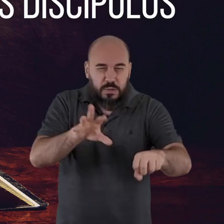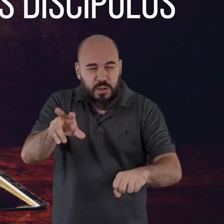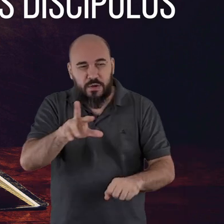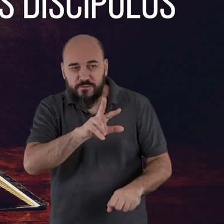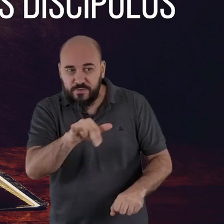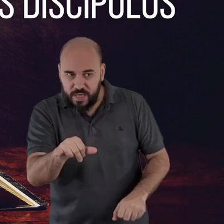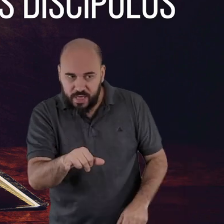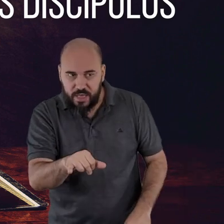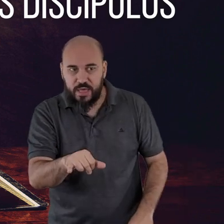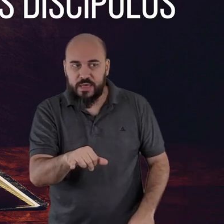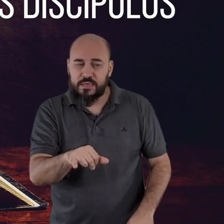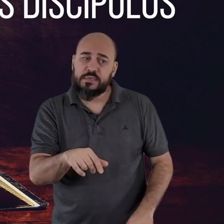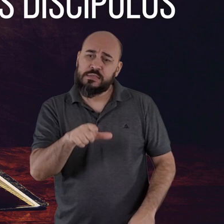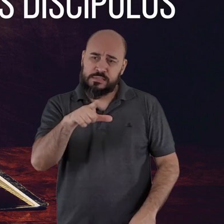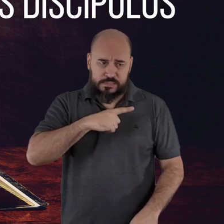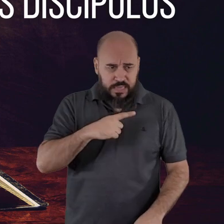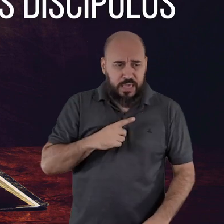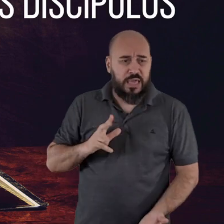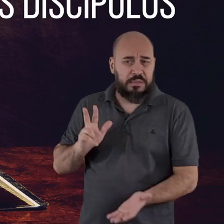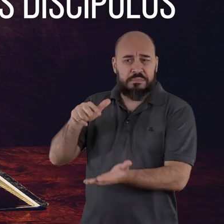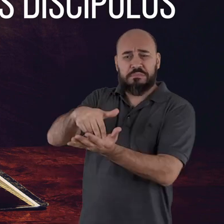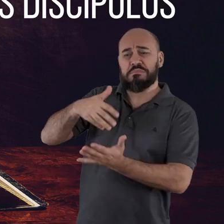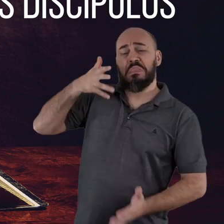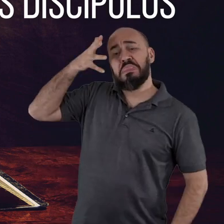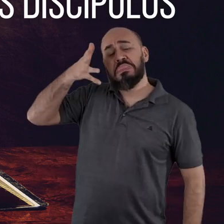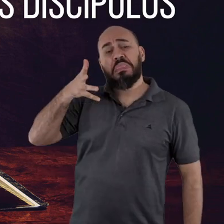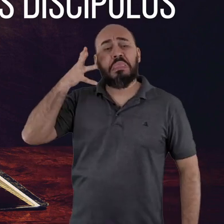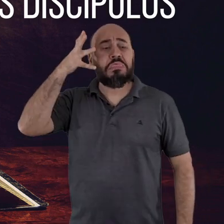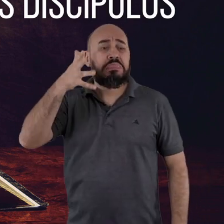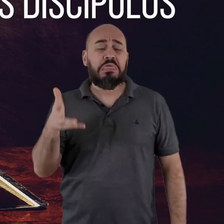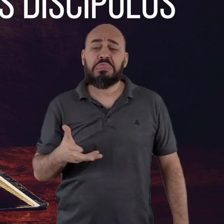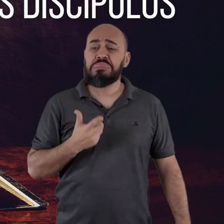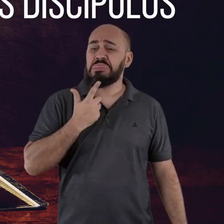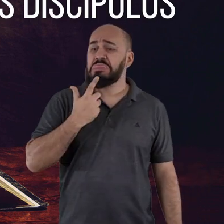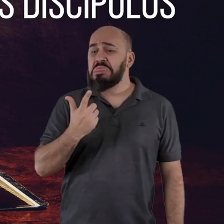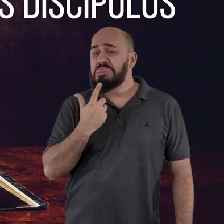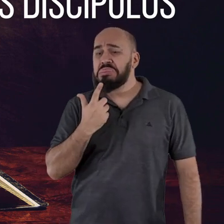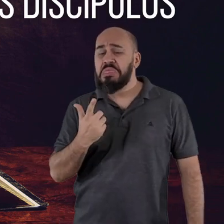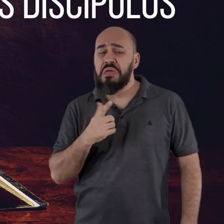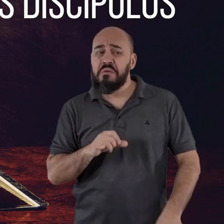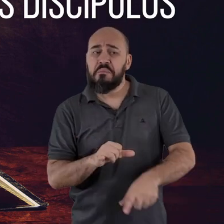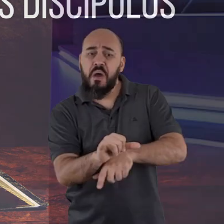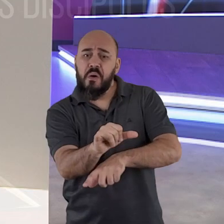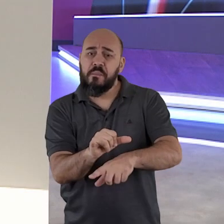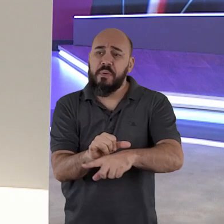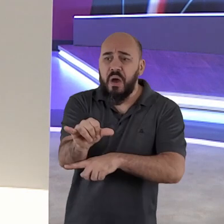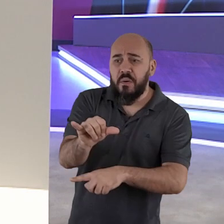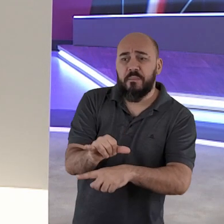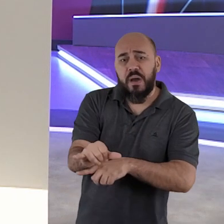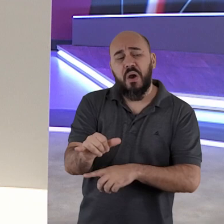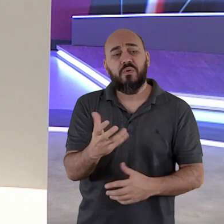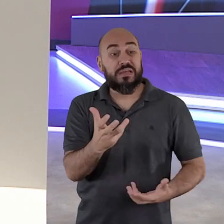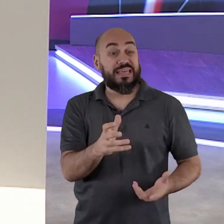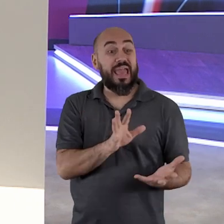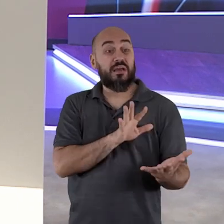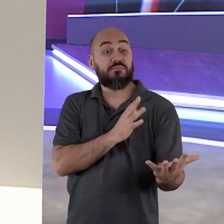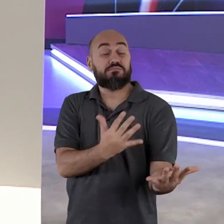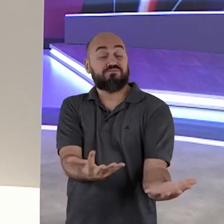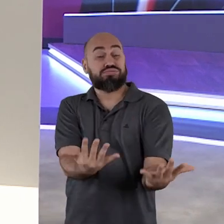falando coisas pervertidas para arrastar os discípulos atrás de si.